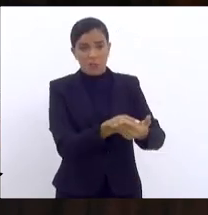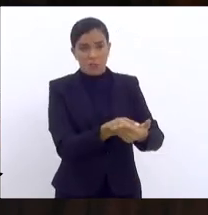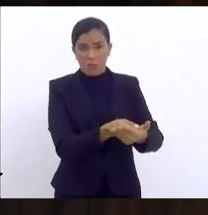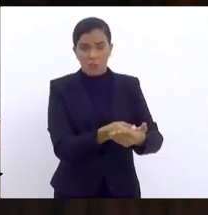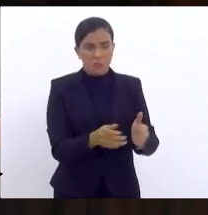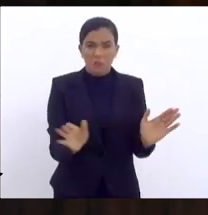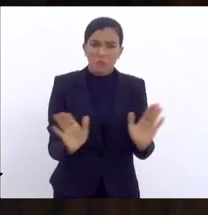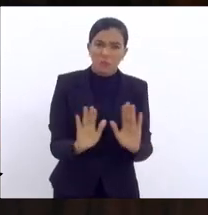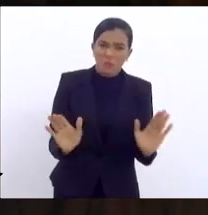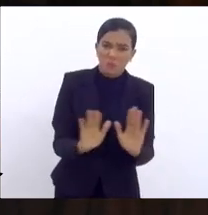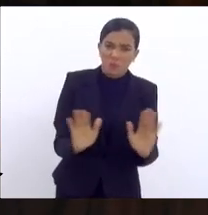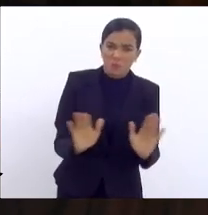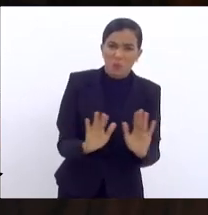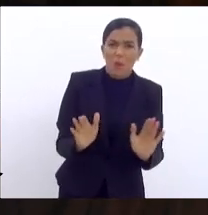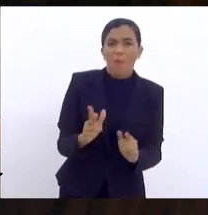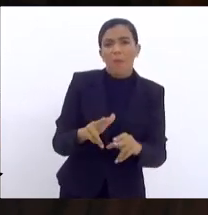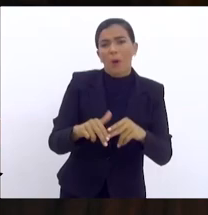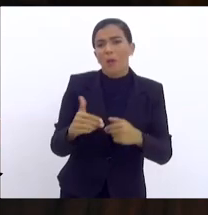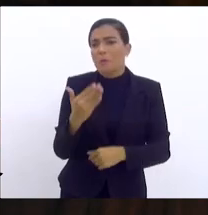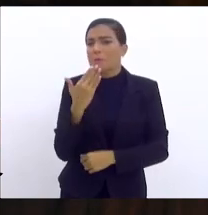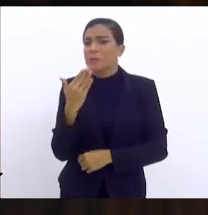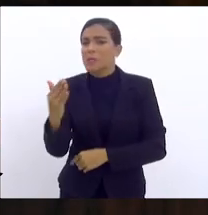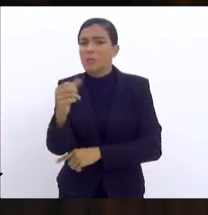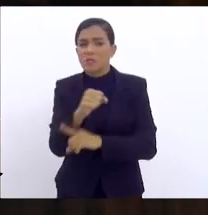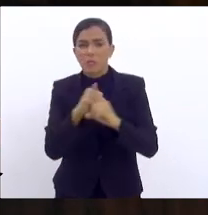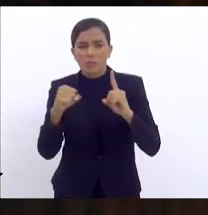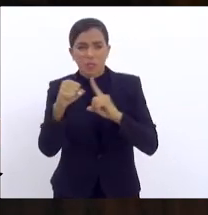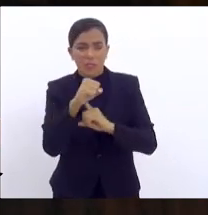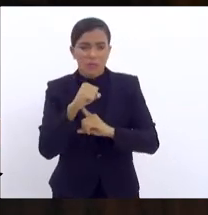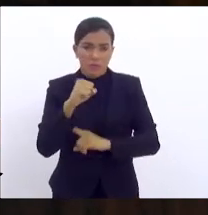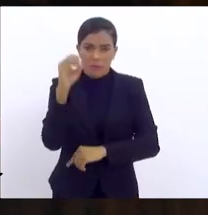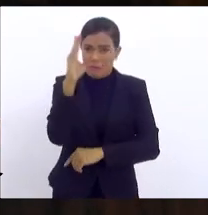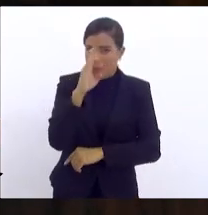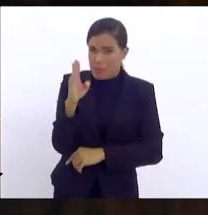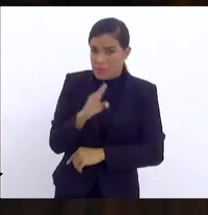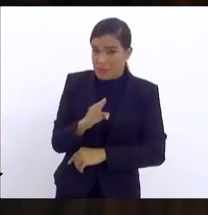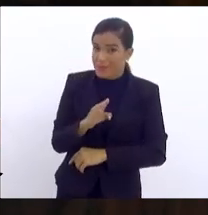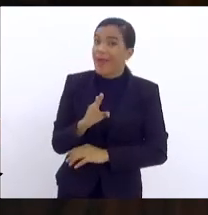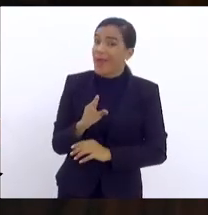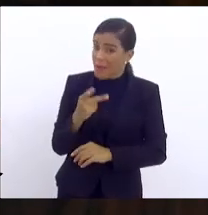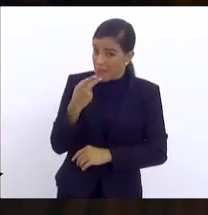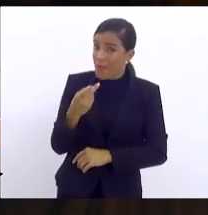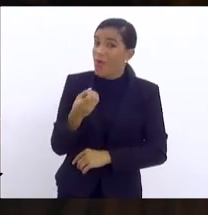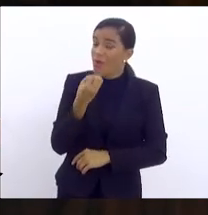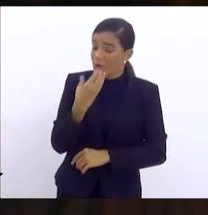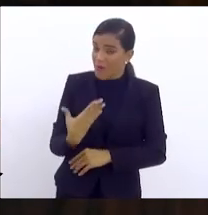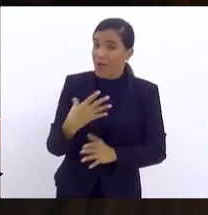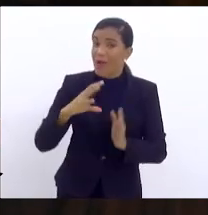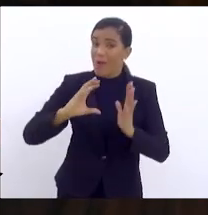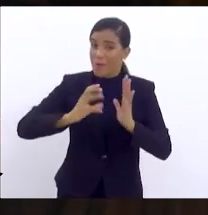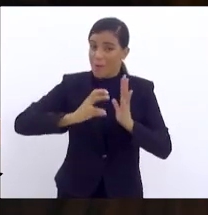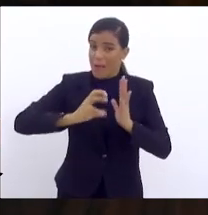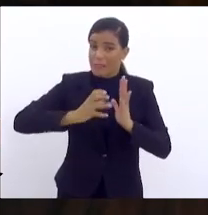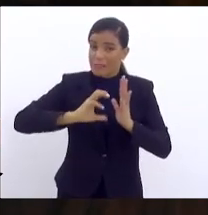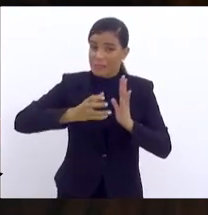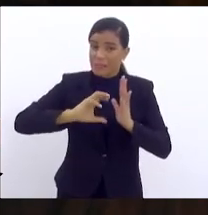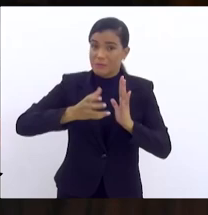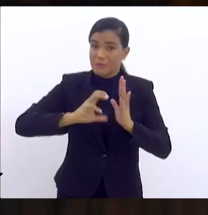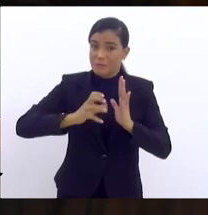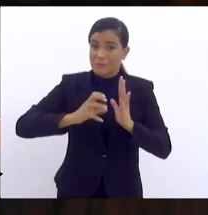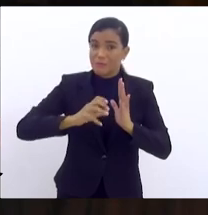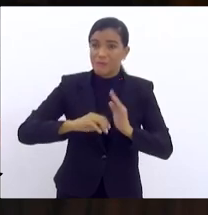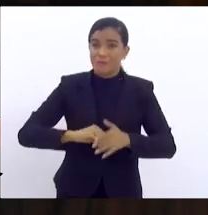a partir de um pedido do partido socialista brasileiro É bom que se diga isso essa dpf essa